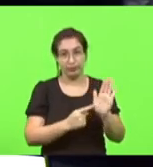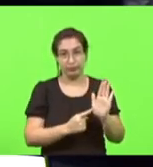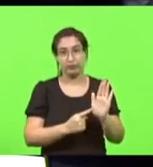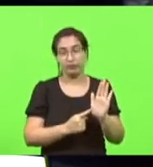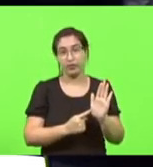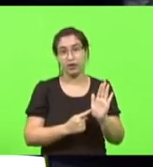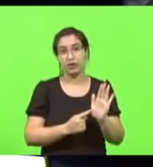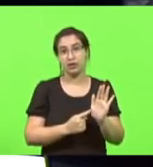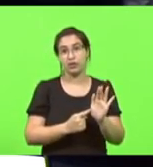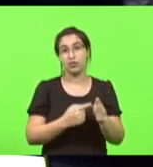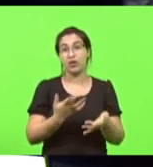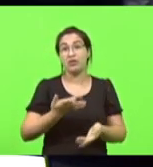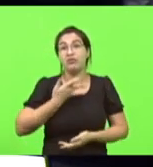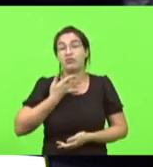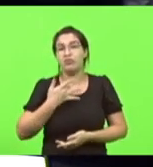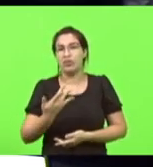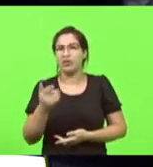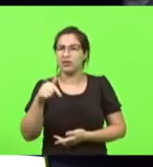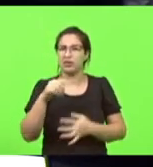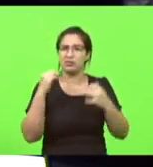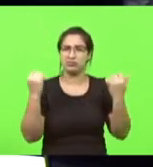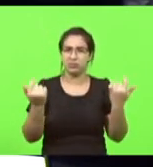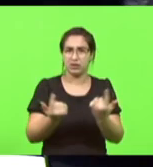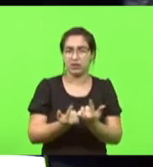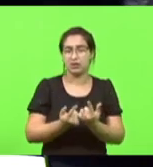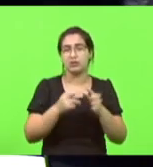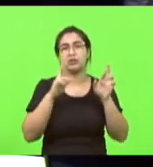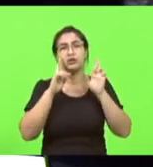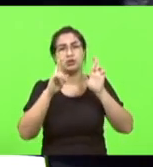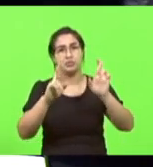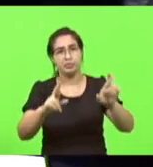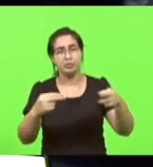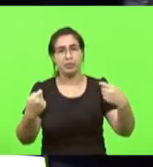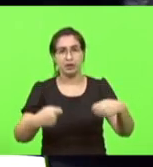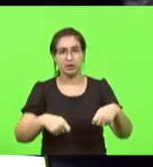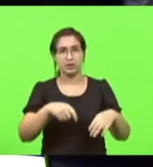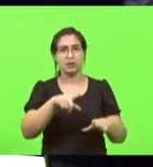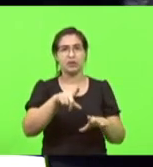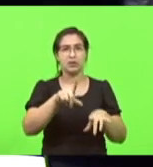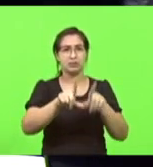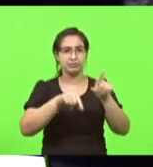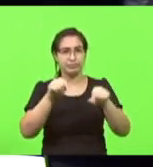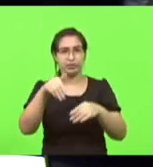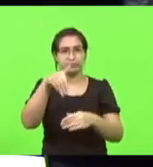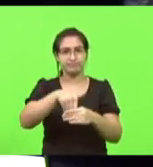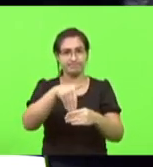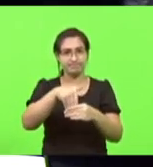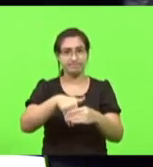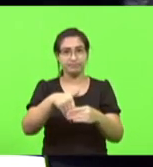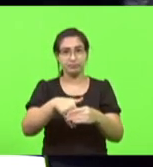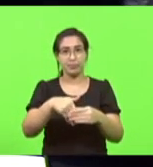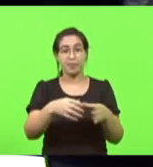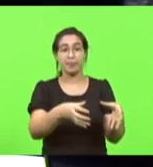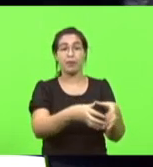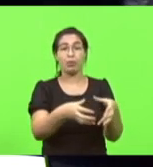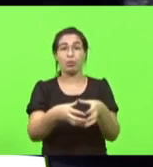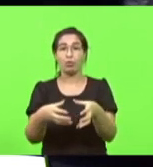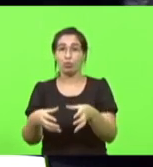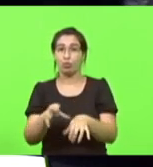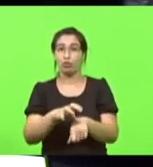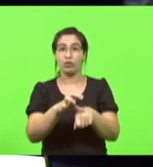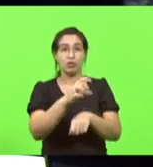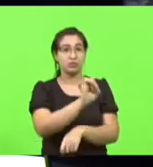intenção do parlamento catarinense de que se respeite a eleição entre os membros do conselho